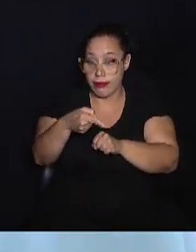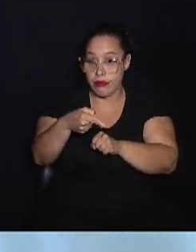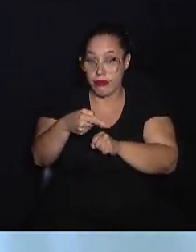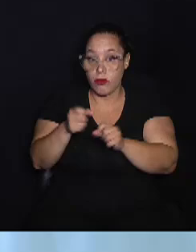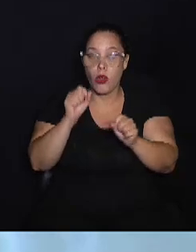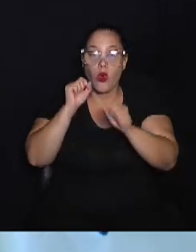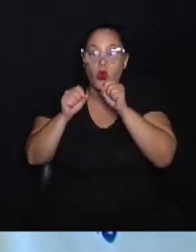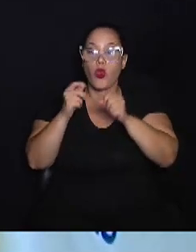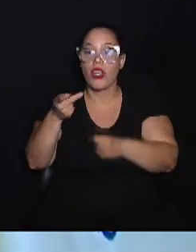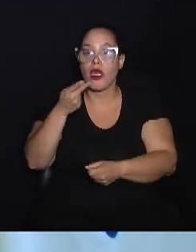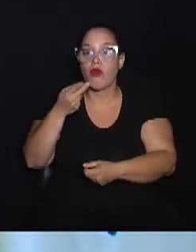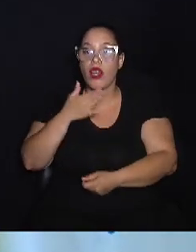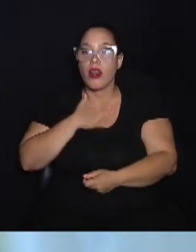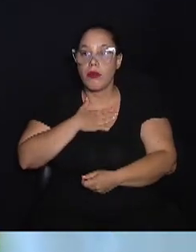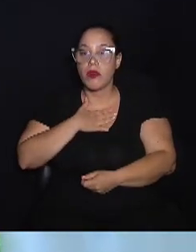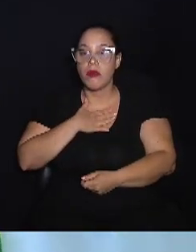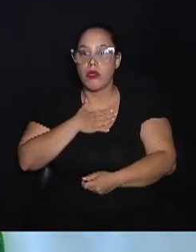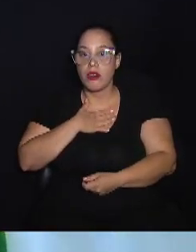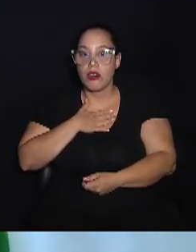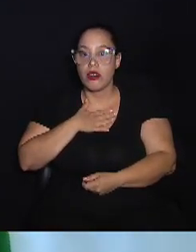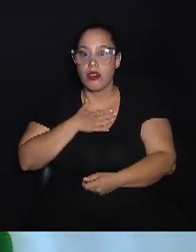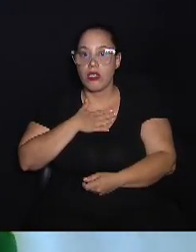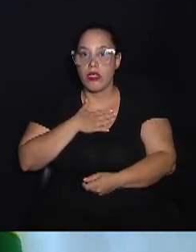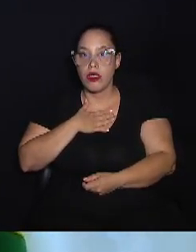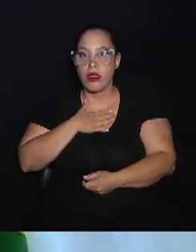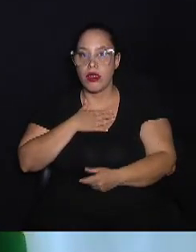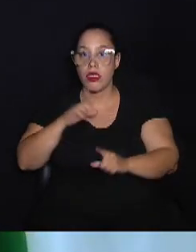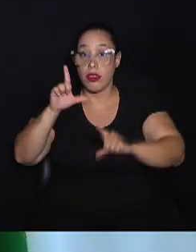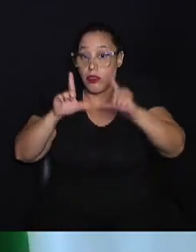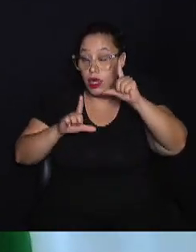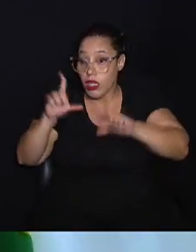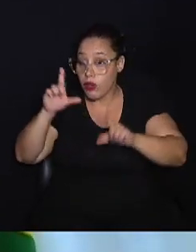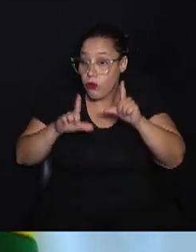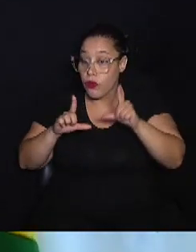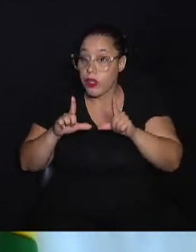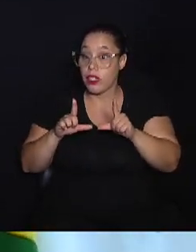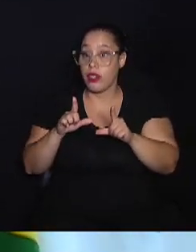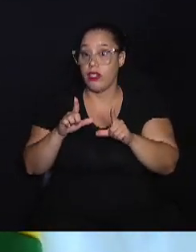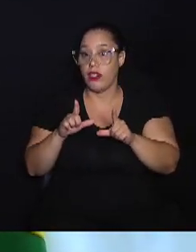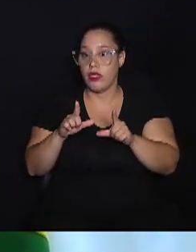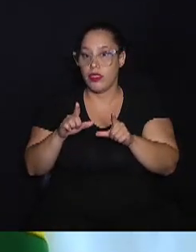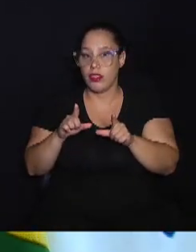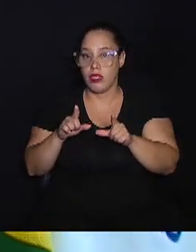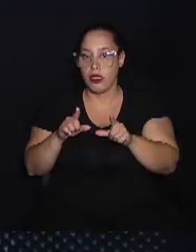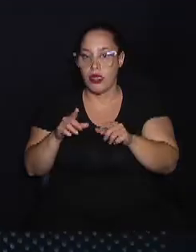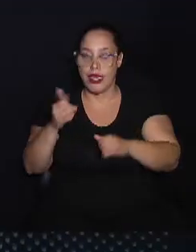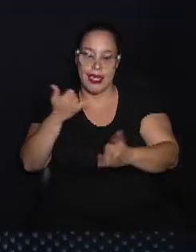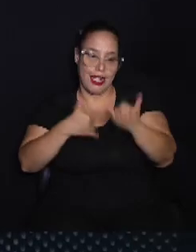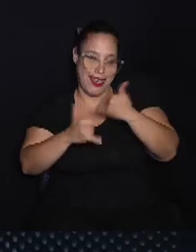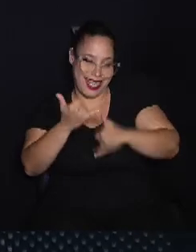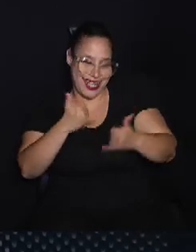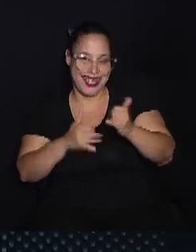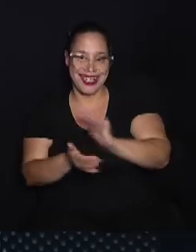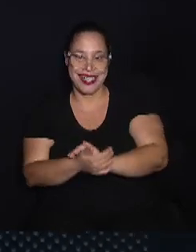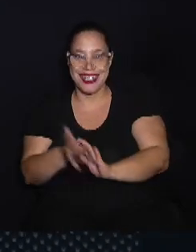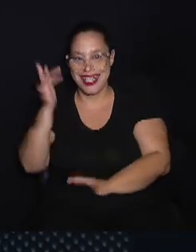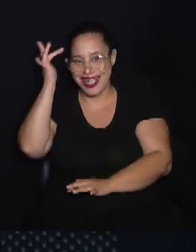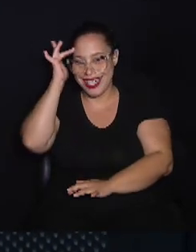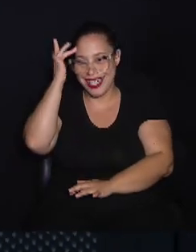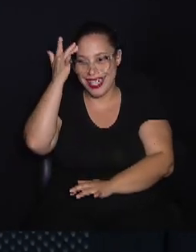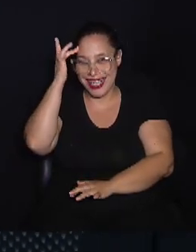do qu fala para mim um pouquinho da TV e das brincadeiras eu achei muito